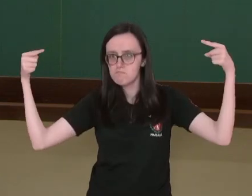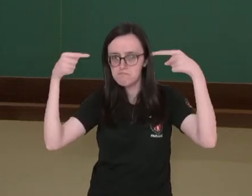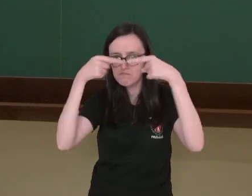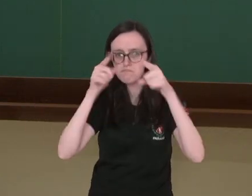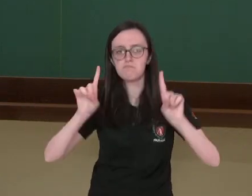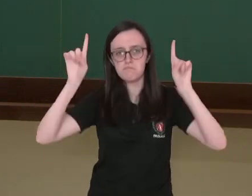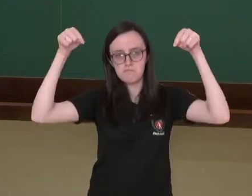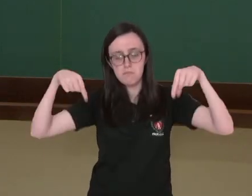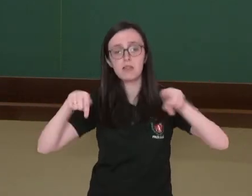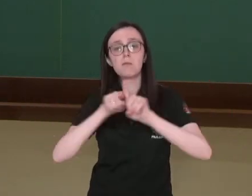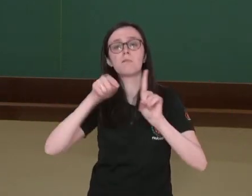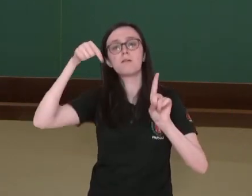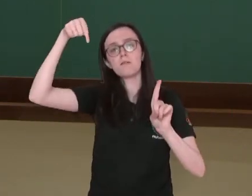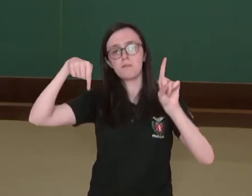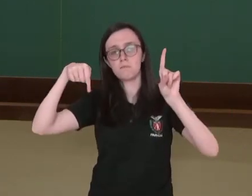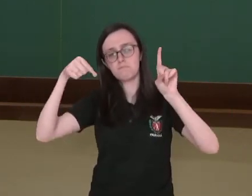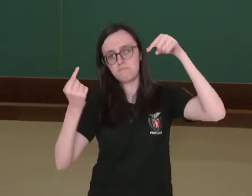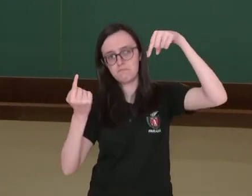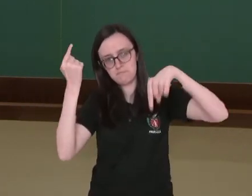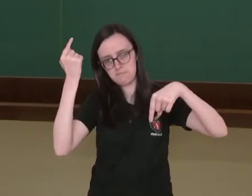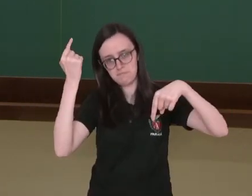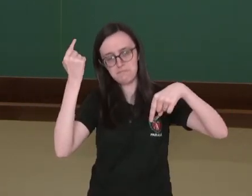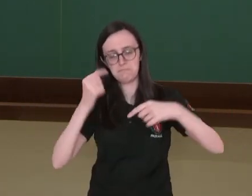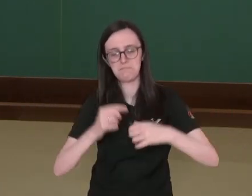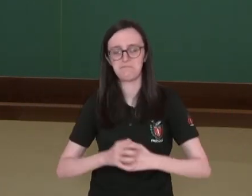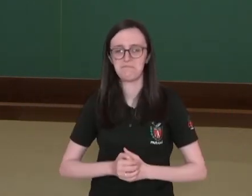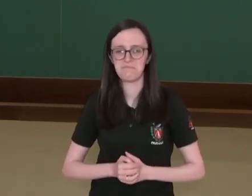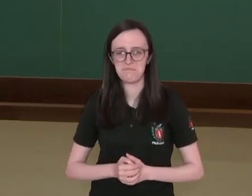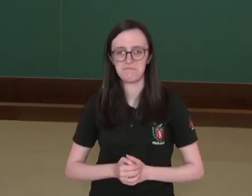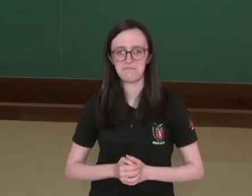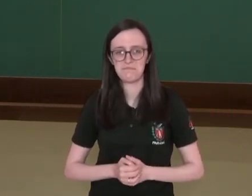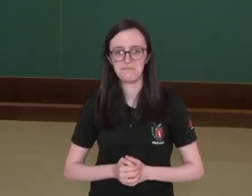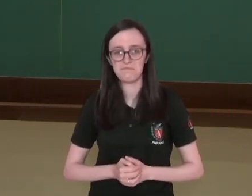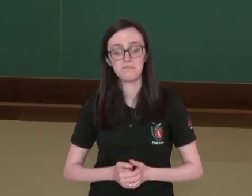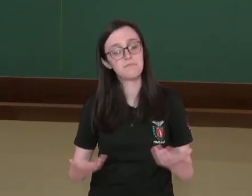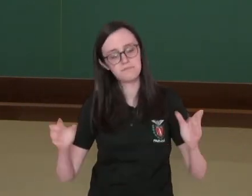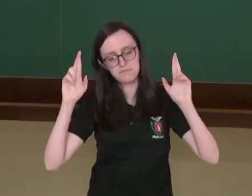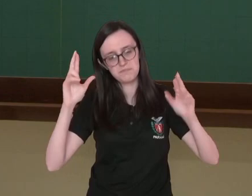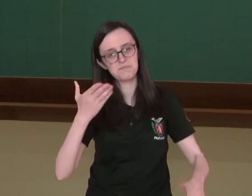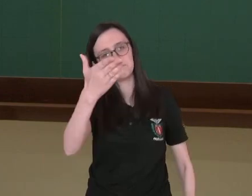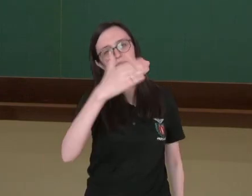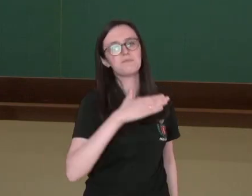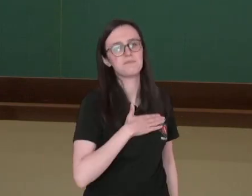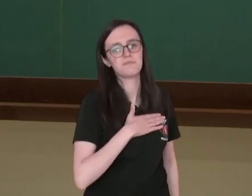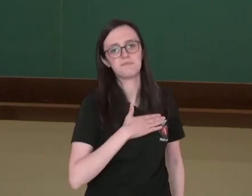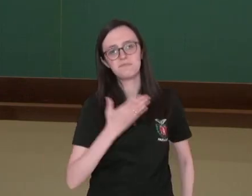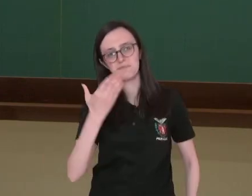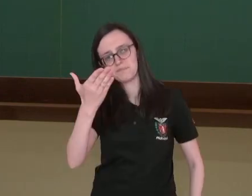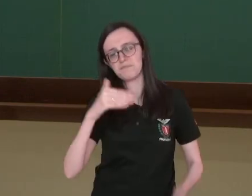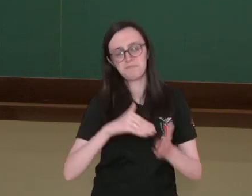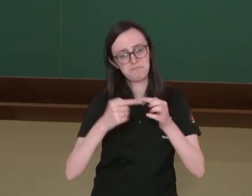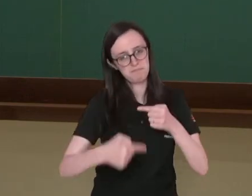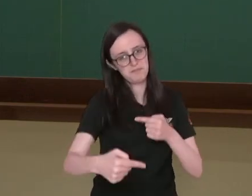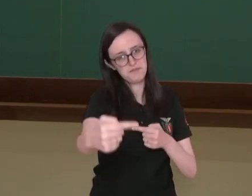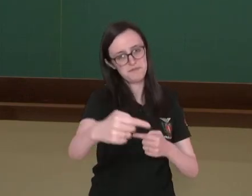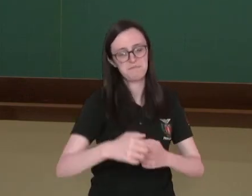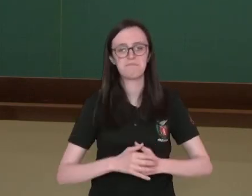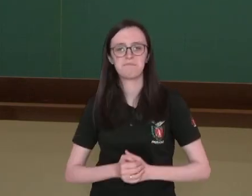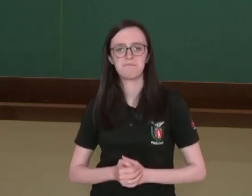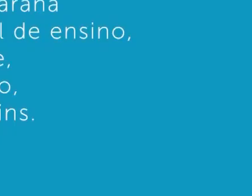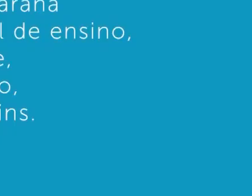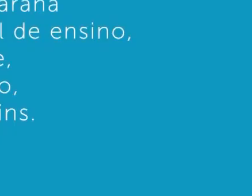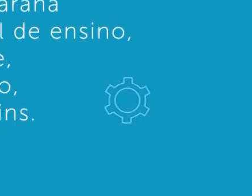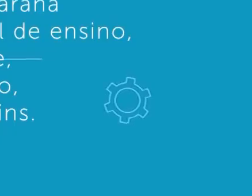o que é inversamente proporcional. Espero que vocês tenham gostado e até breve, pessoal.